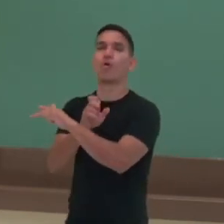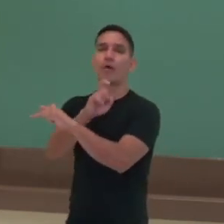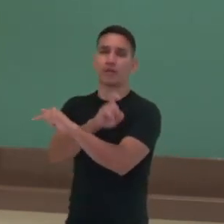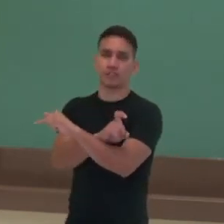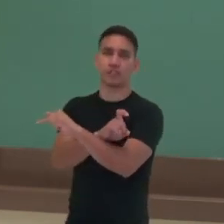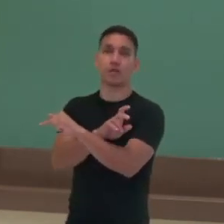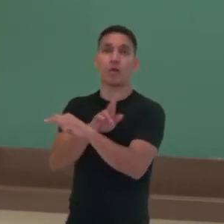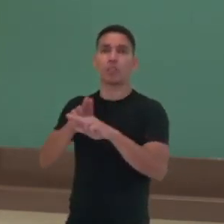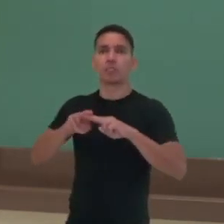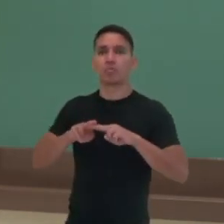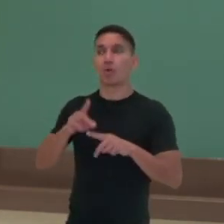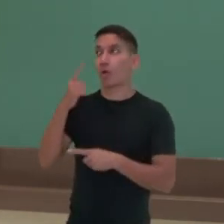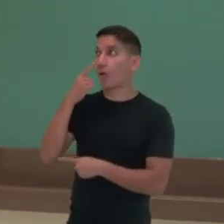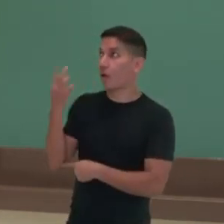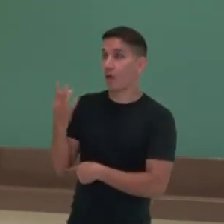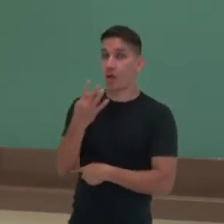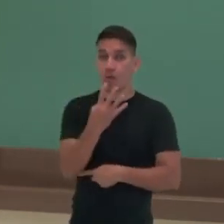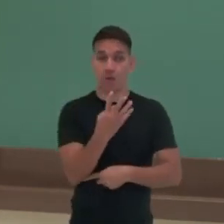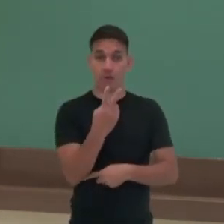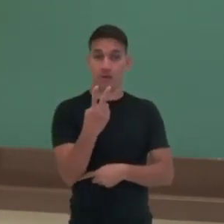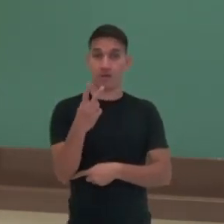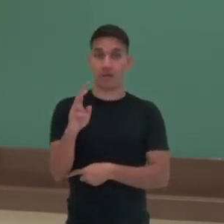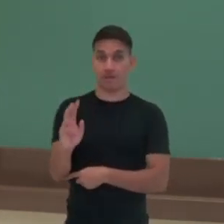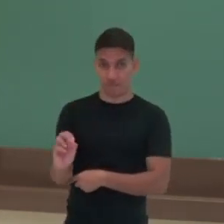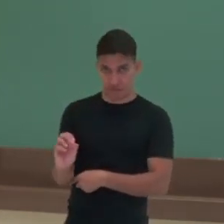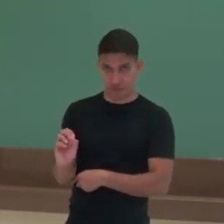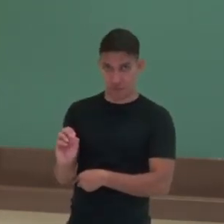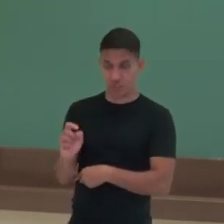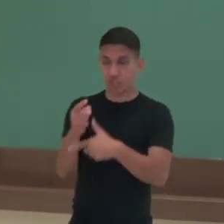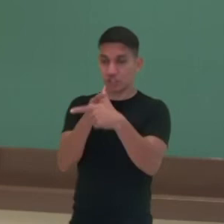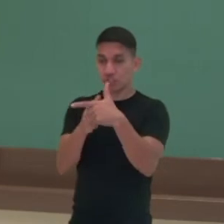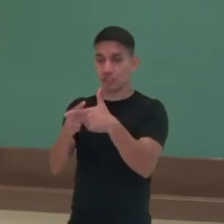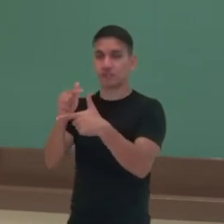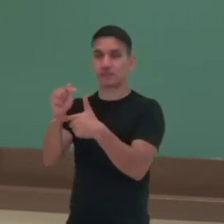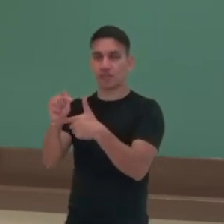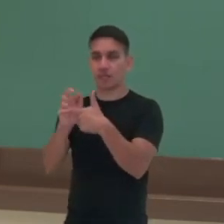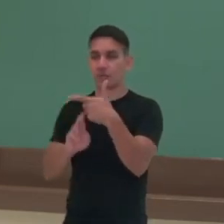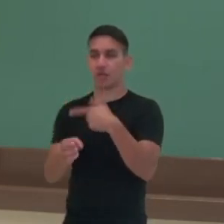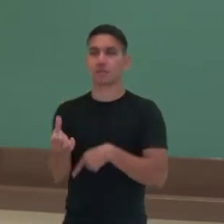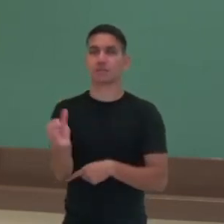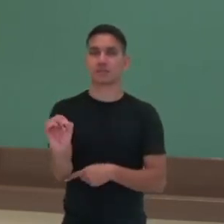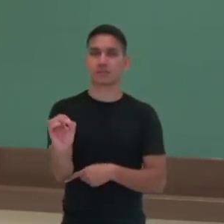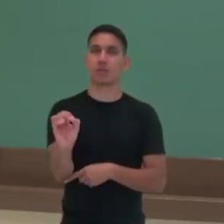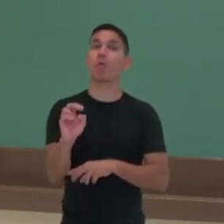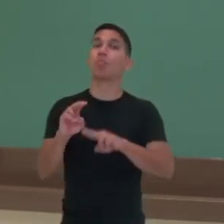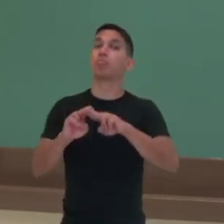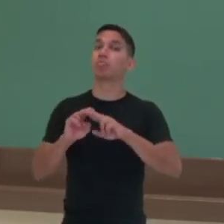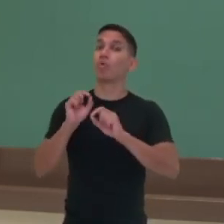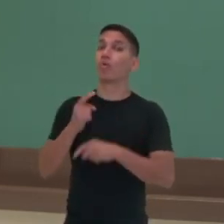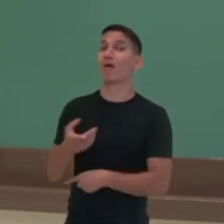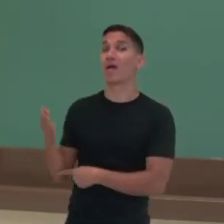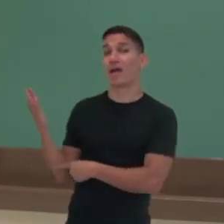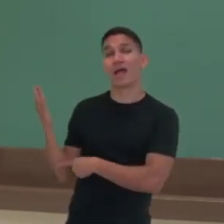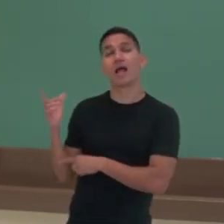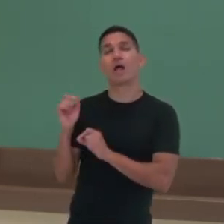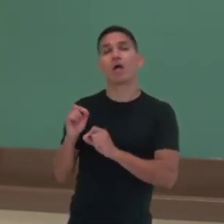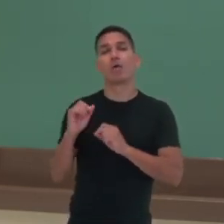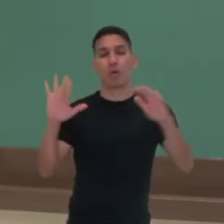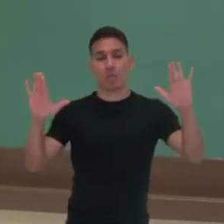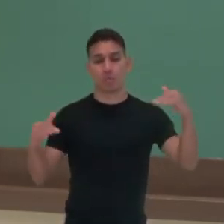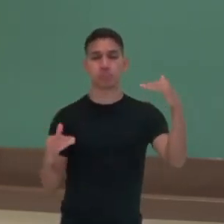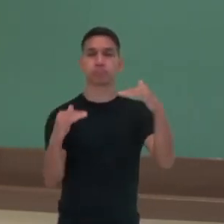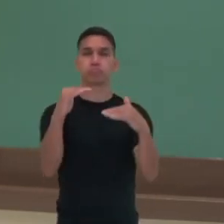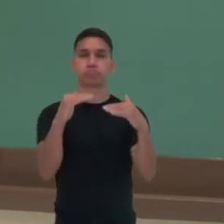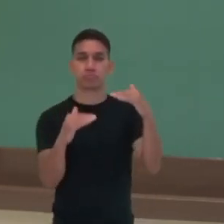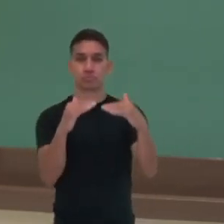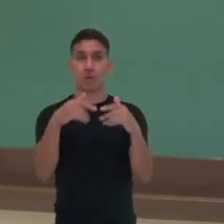temos 420 dividido por 7, que é igual a 60. Então, essa constante